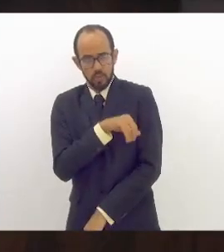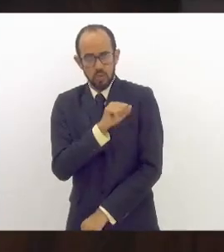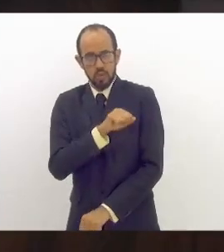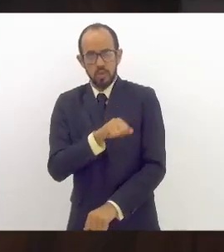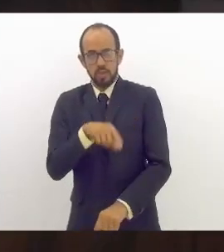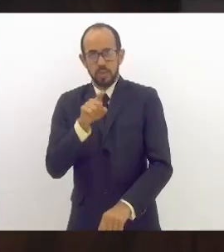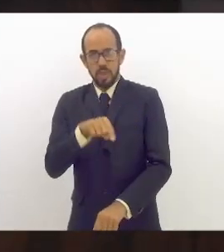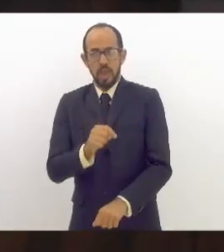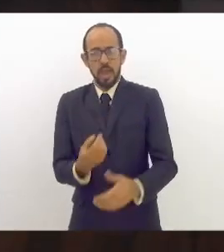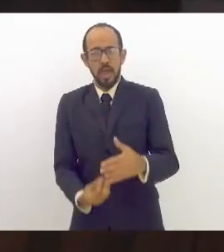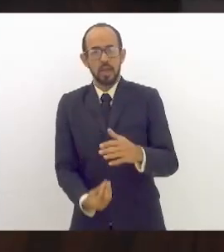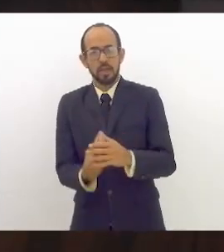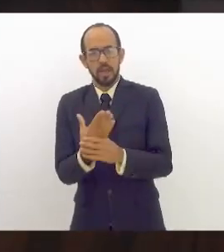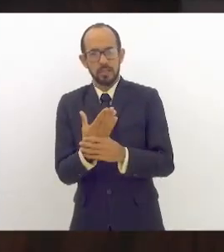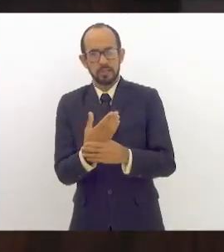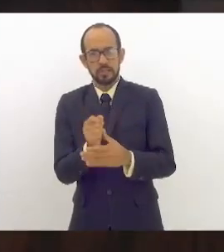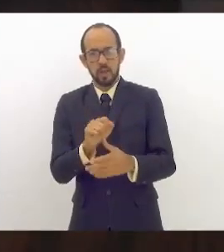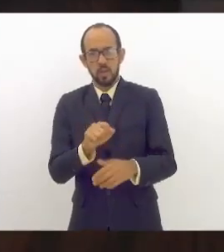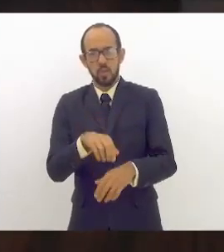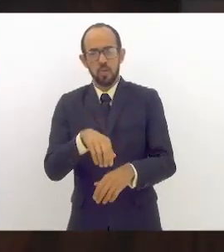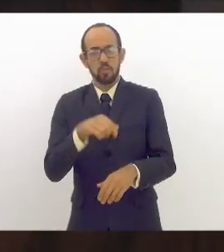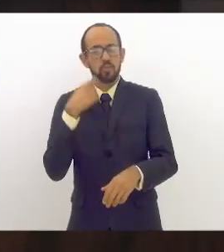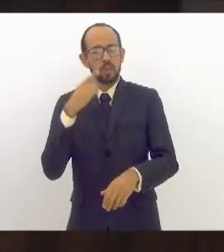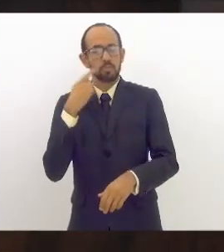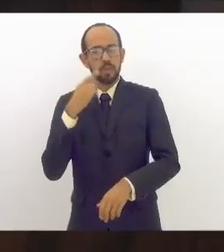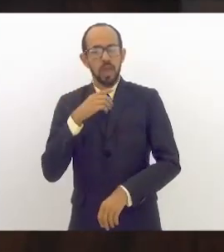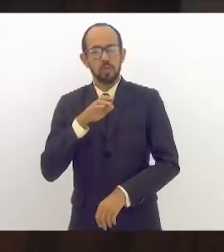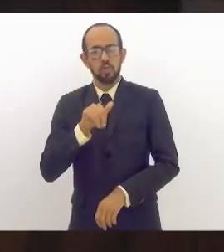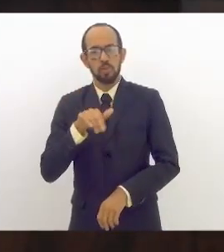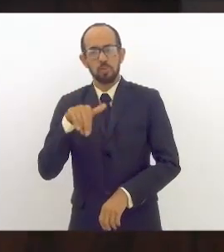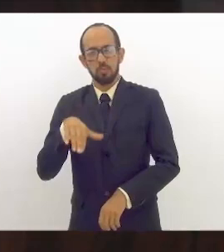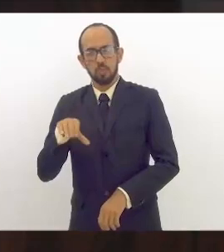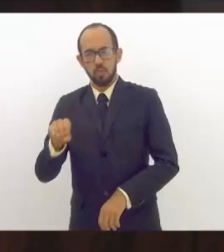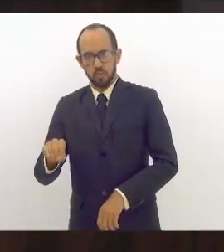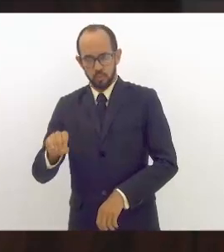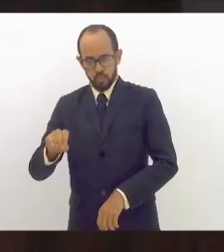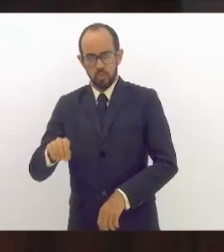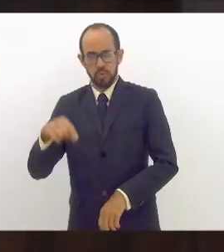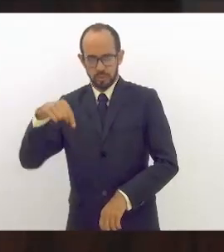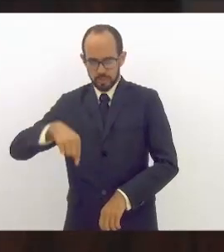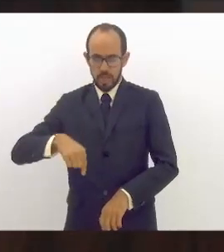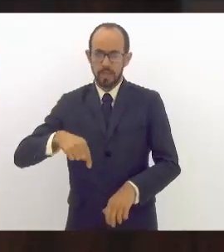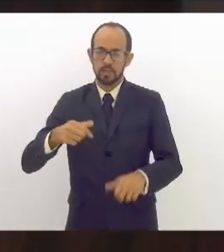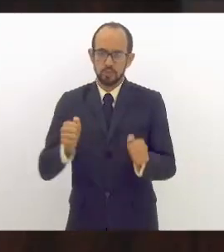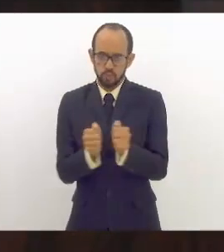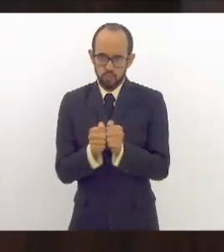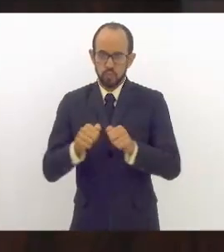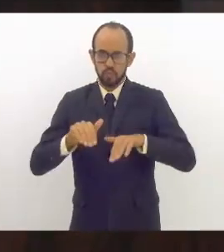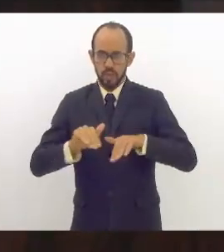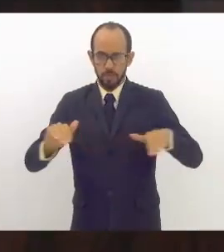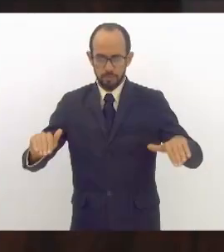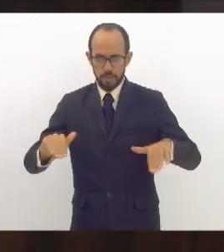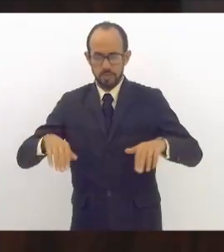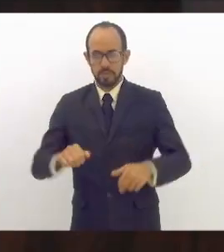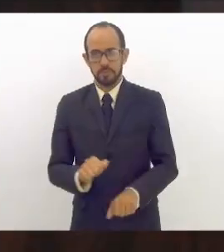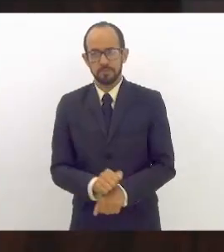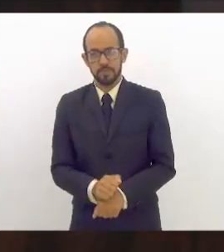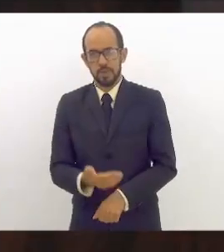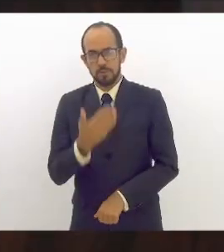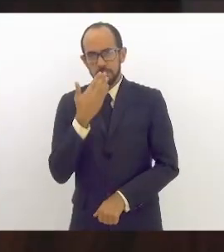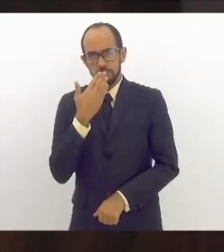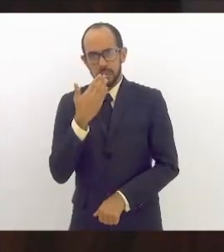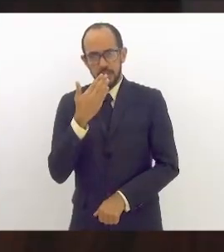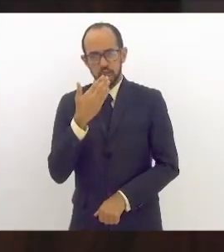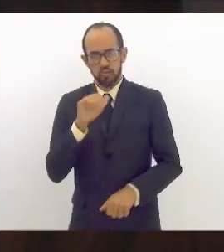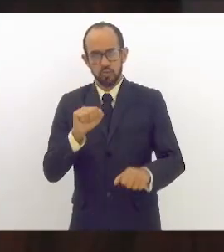de autoria do deputado estadual Bruno dalvagem já presente nesta mesa solicita o